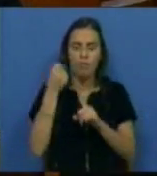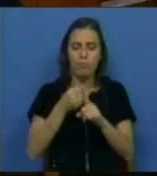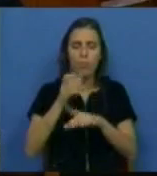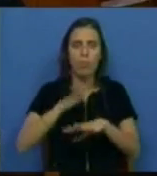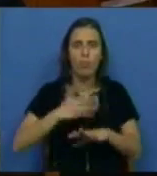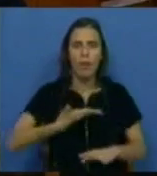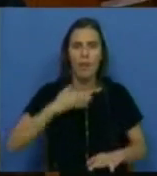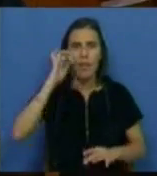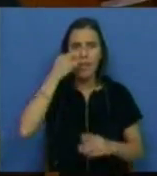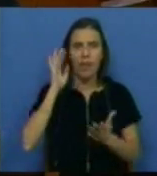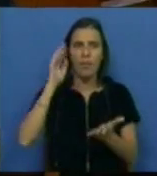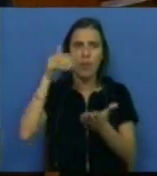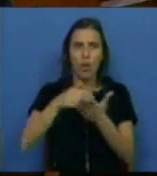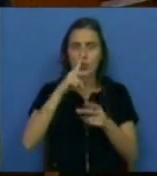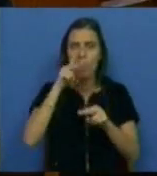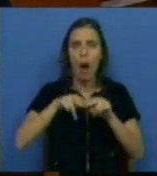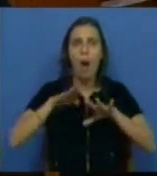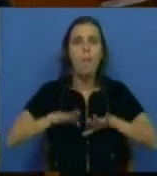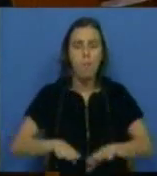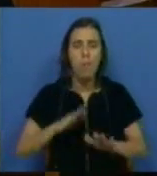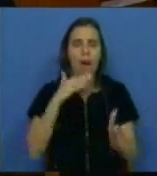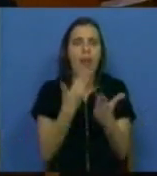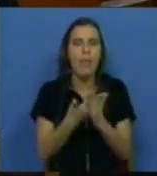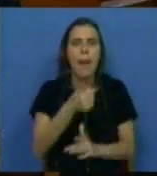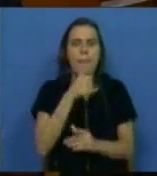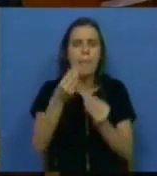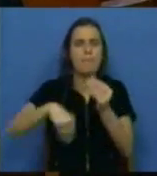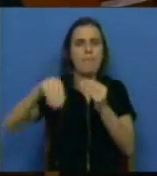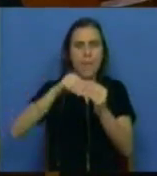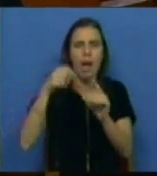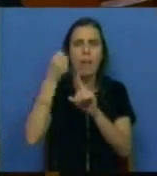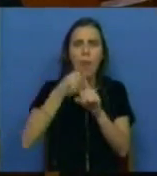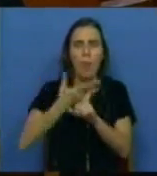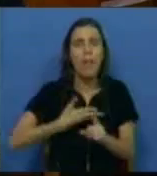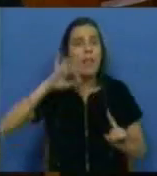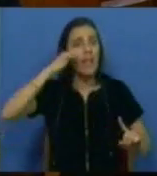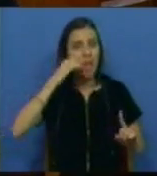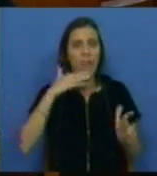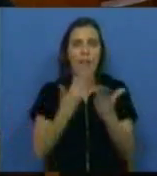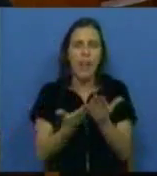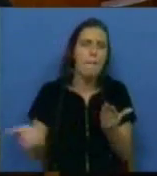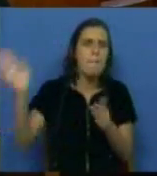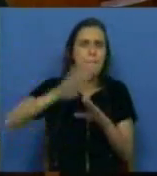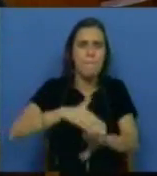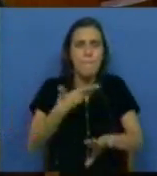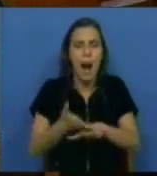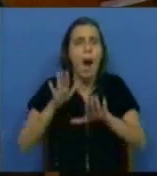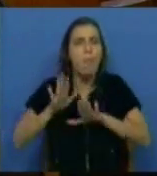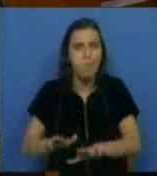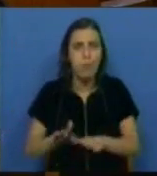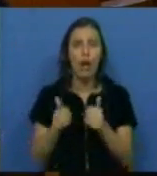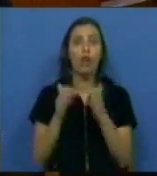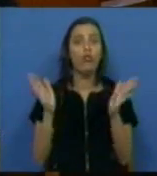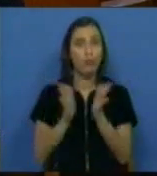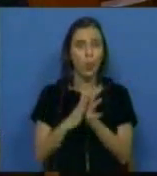o déficit, que resultam em recessão, que alimenta medidas adicionais para combater o déficit, que geram ainda mais recessão,